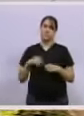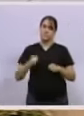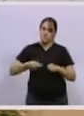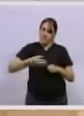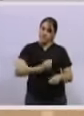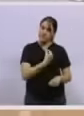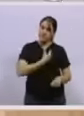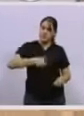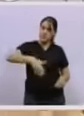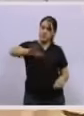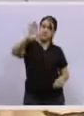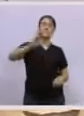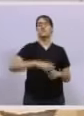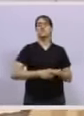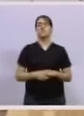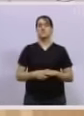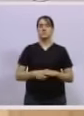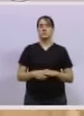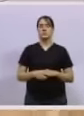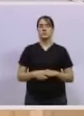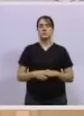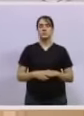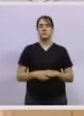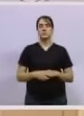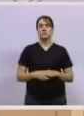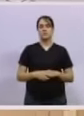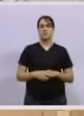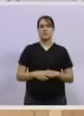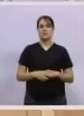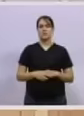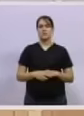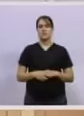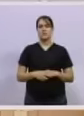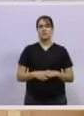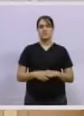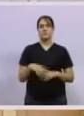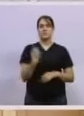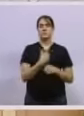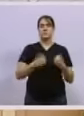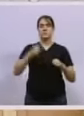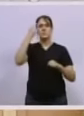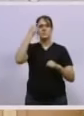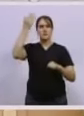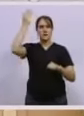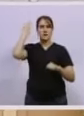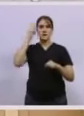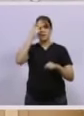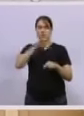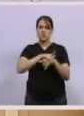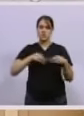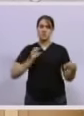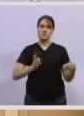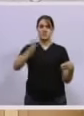se é para retornar, é somente para pegar a bagagem do passado e segurá-la de um jeito diferente. É cura. Cada vez que o Espírito